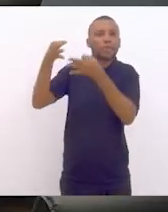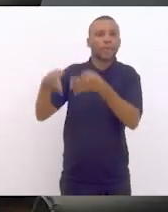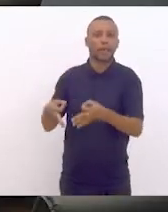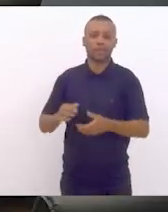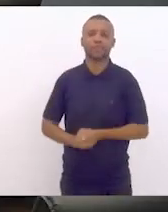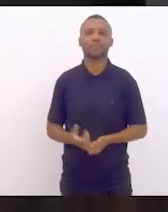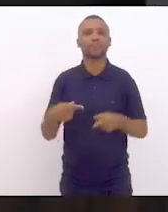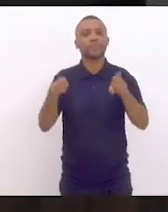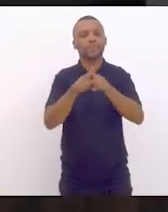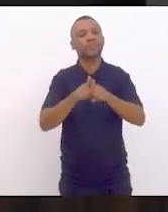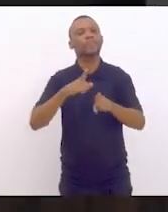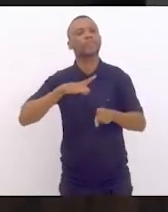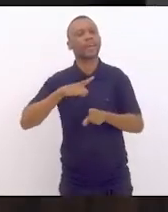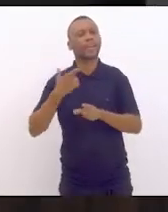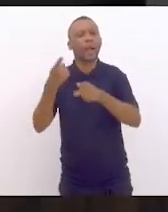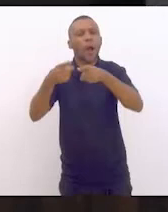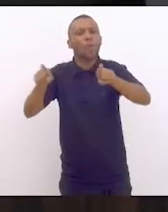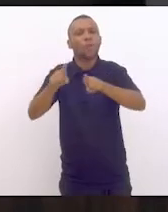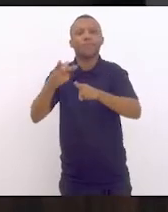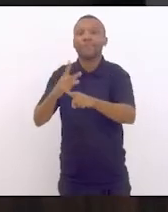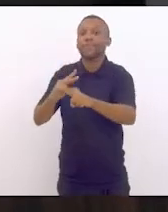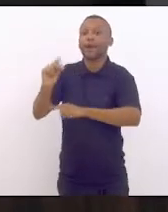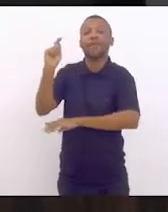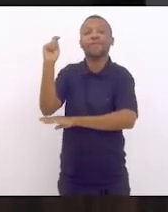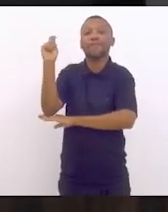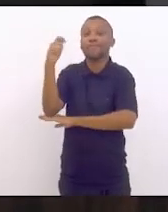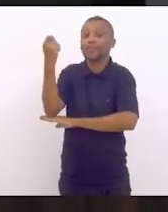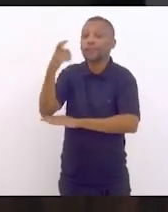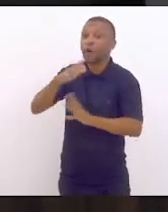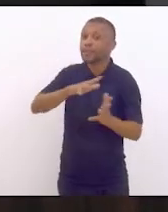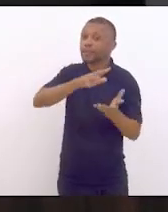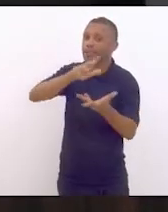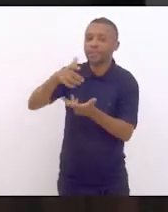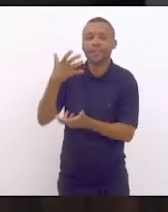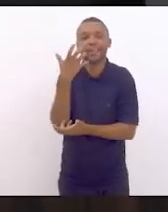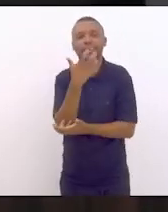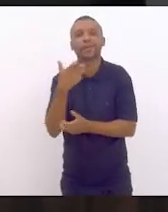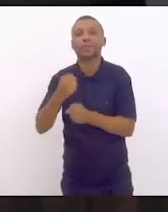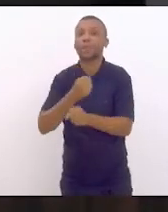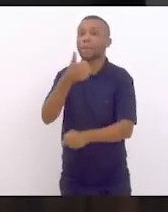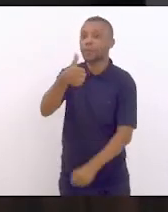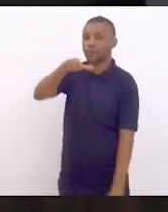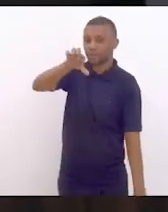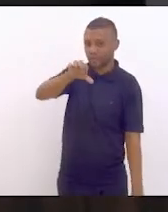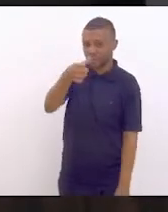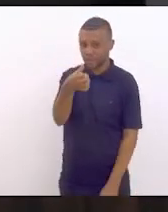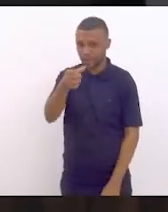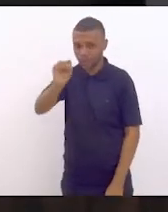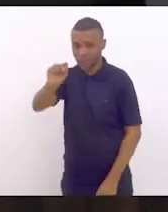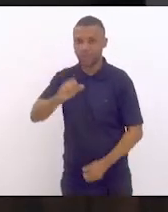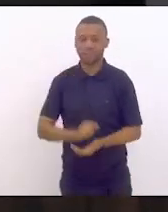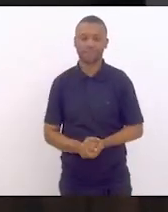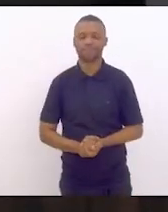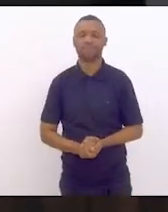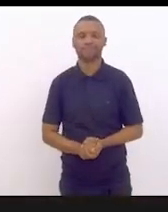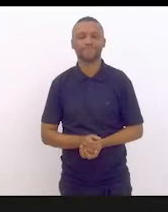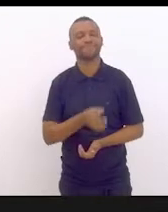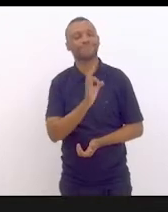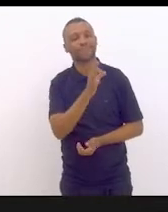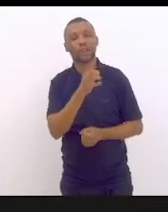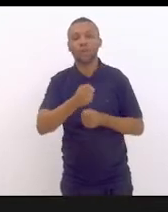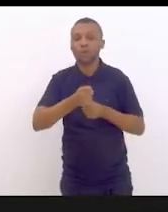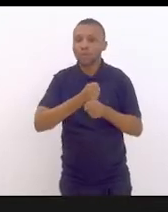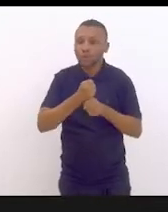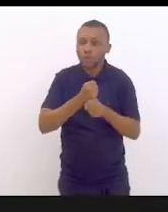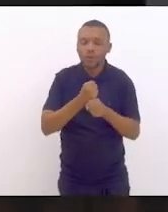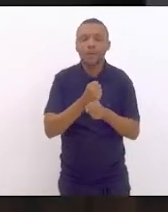E tem aquela que ganhou o Festival Internacional da Canção em 68. Pois é. Foi o ano que eu